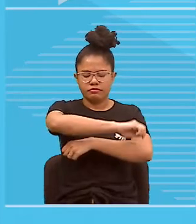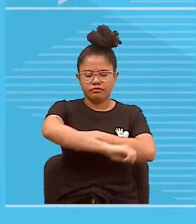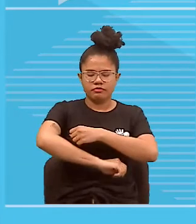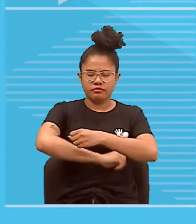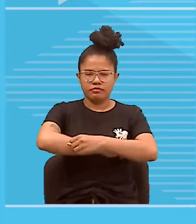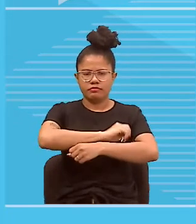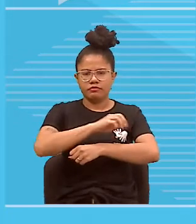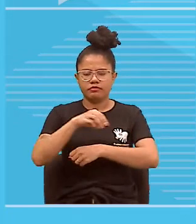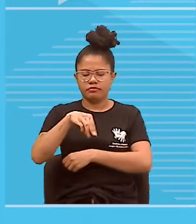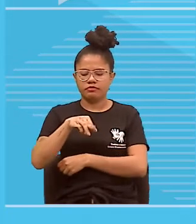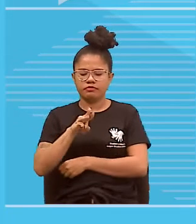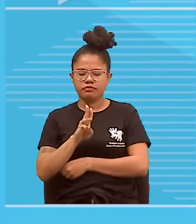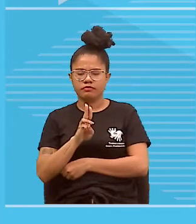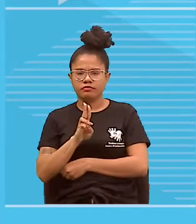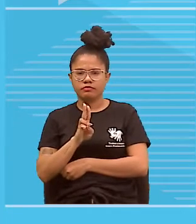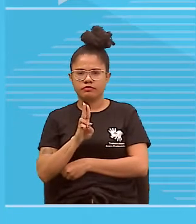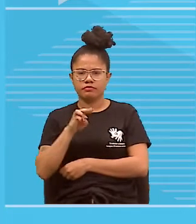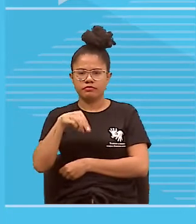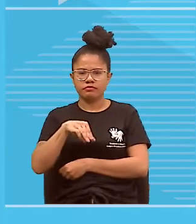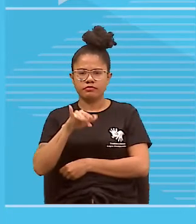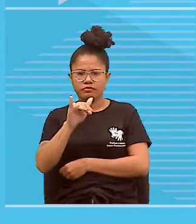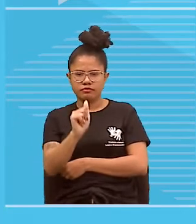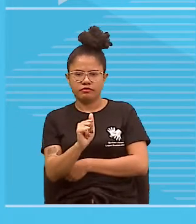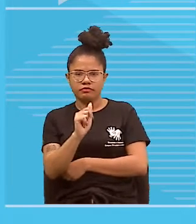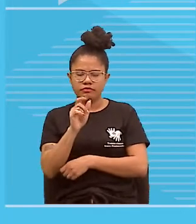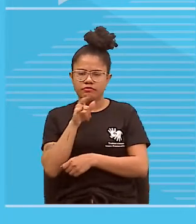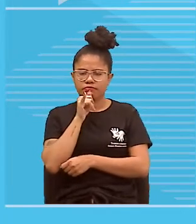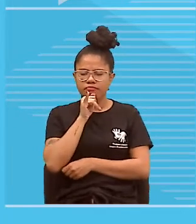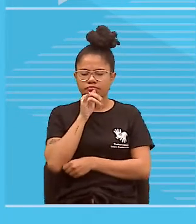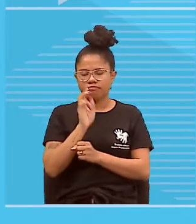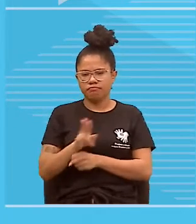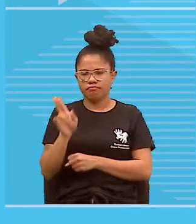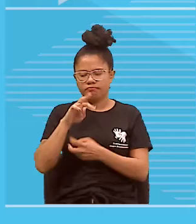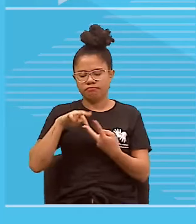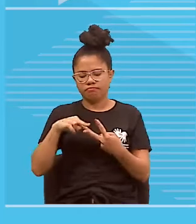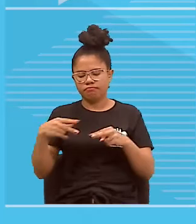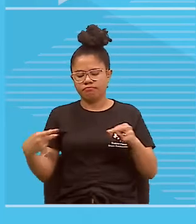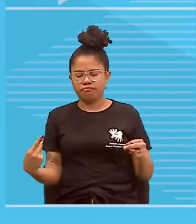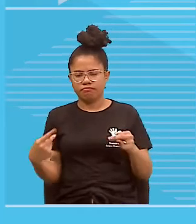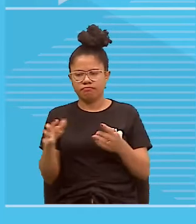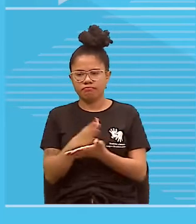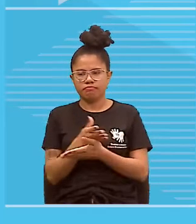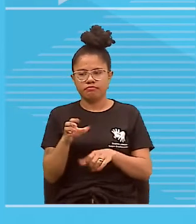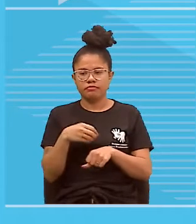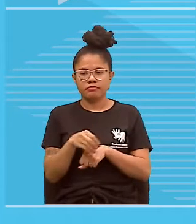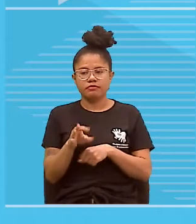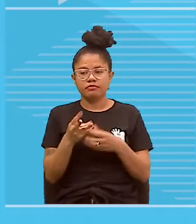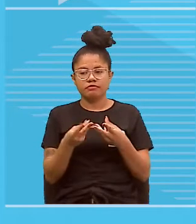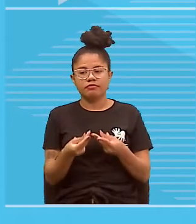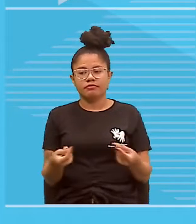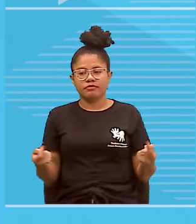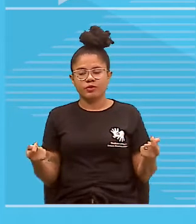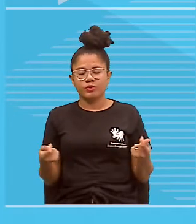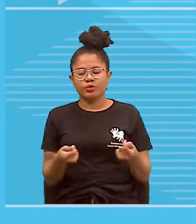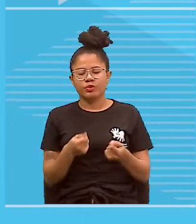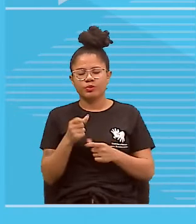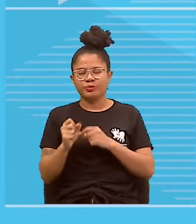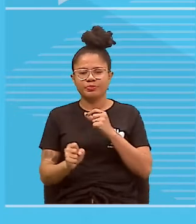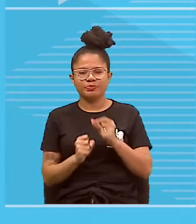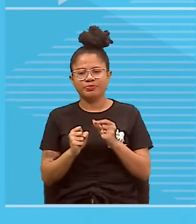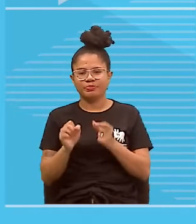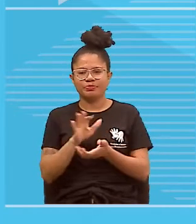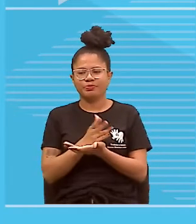consegue fazer estudos até de DNA com resíduos com restos de animais É bem interessante isso